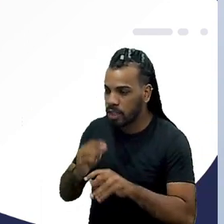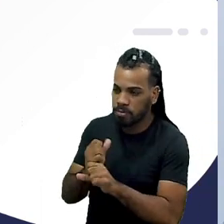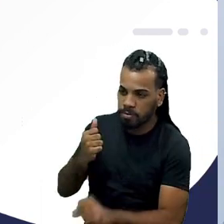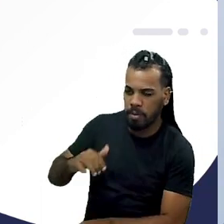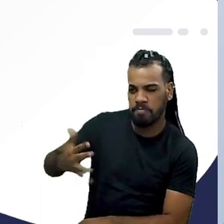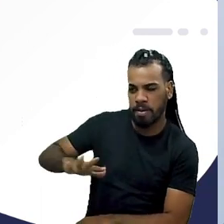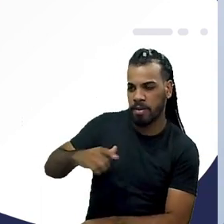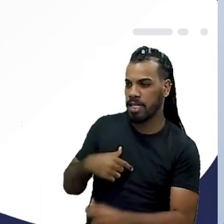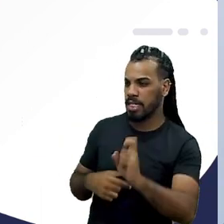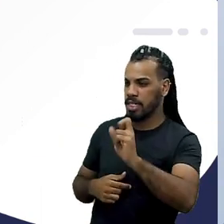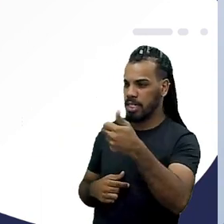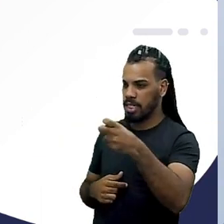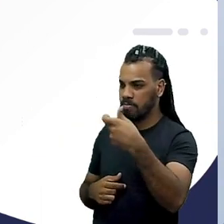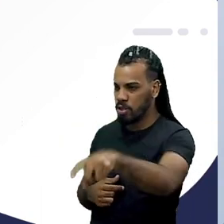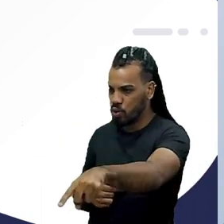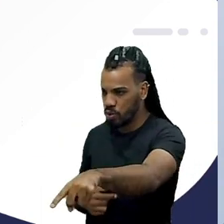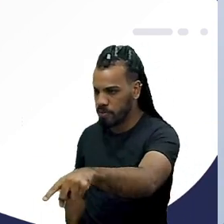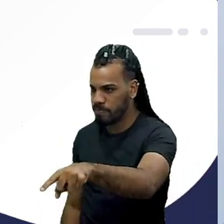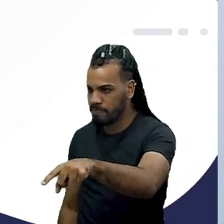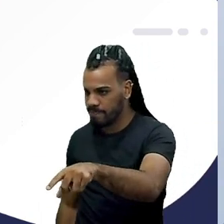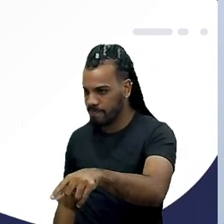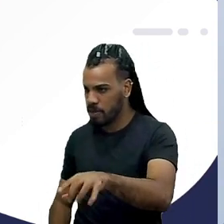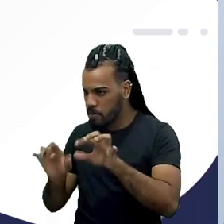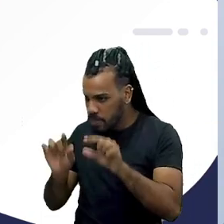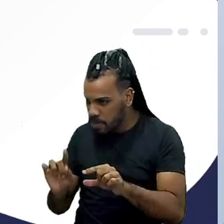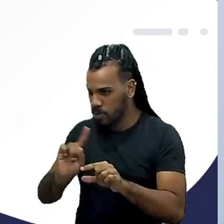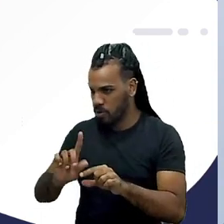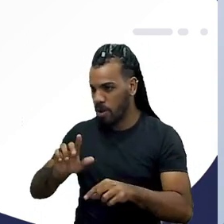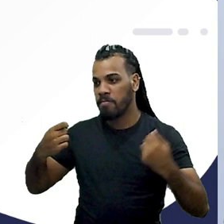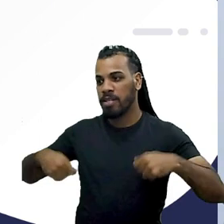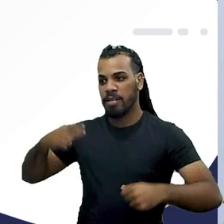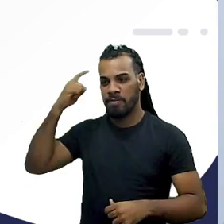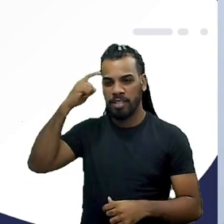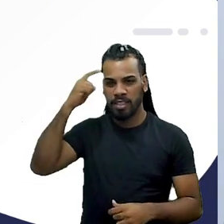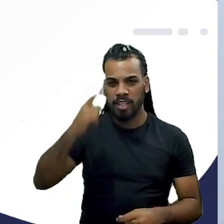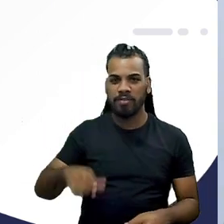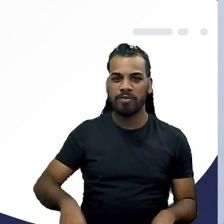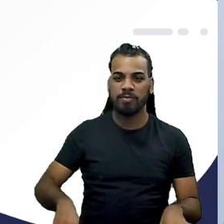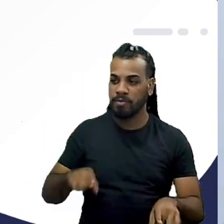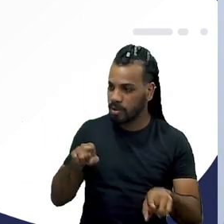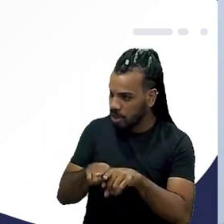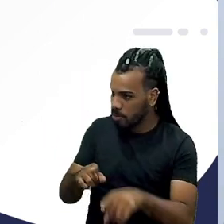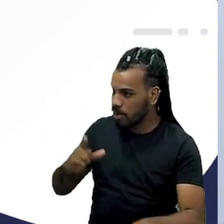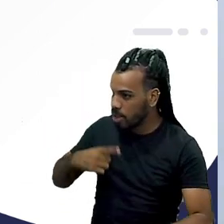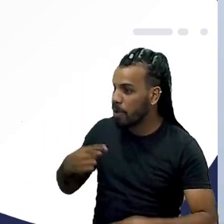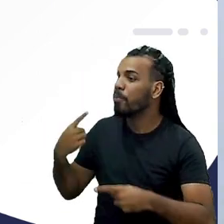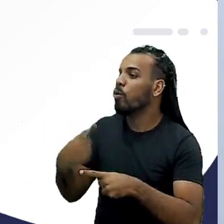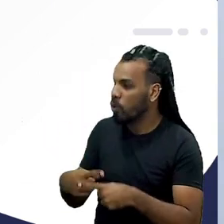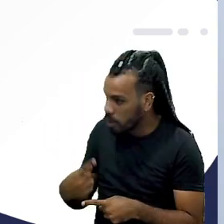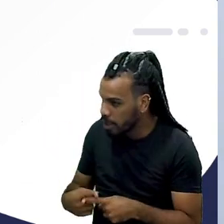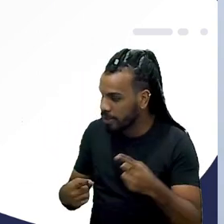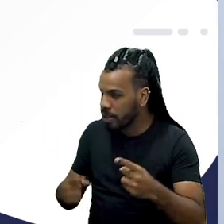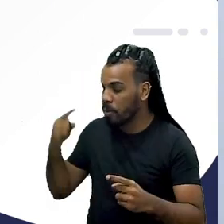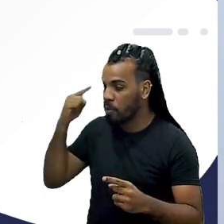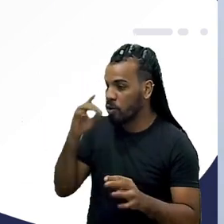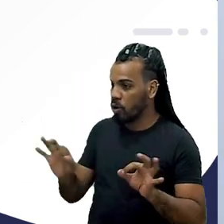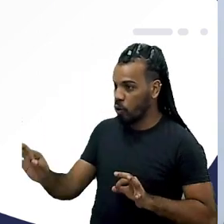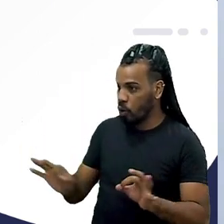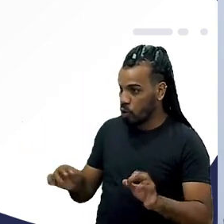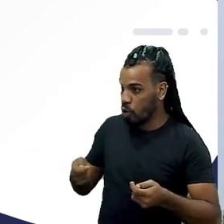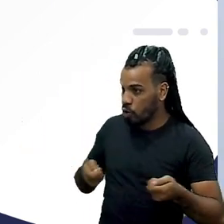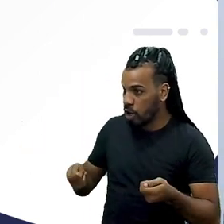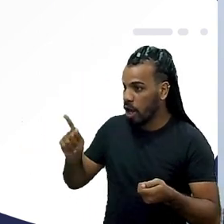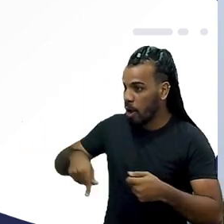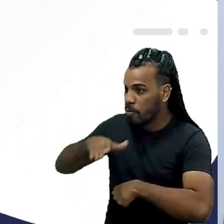mínimo 15 mil. Mas não é no mínimo, o ideal é pensar, gerar acima disso. Por quê? Porque o ponto de equilíbrio